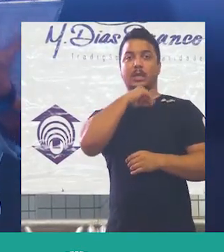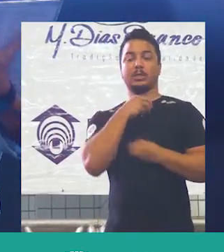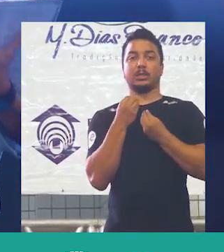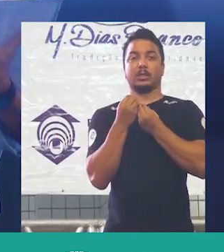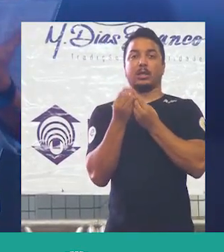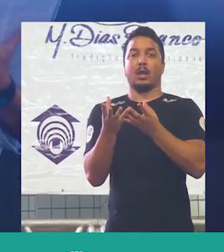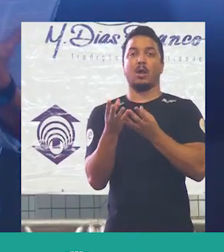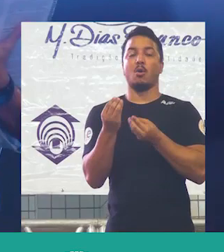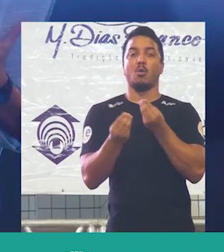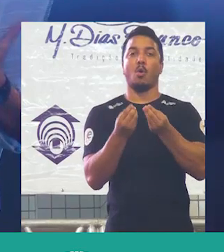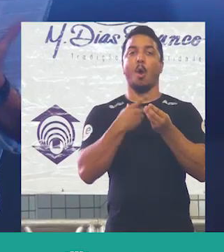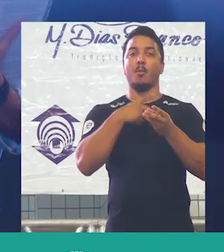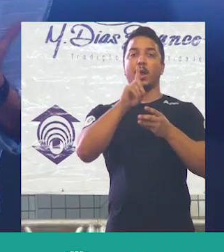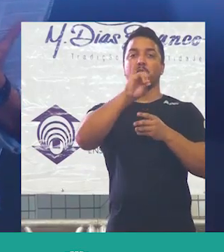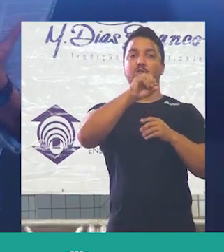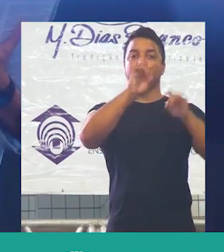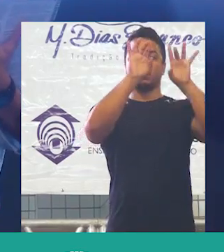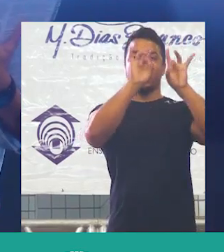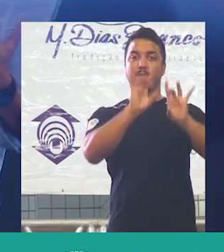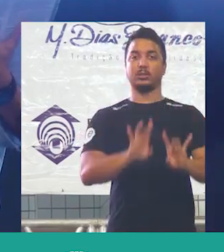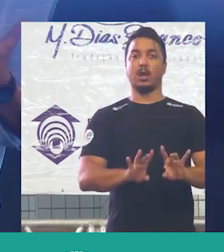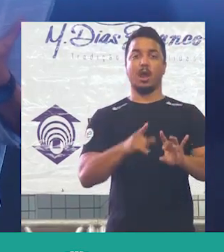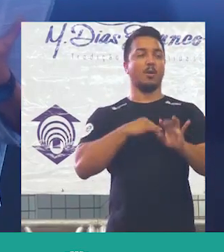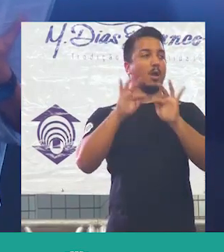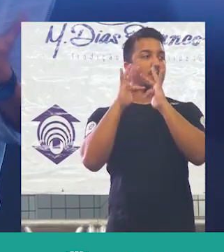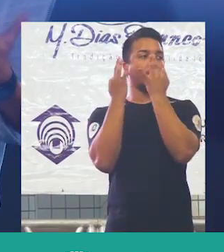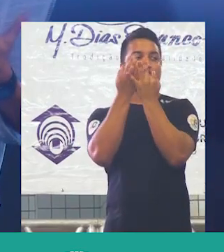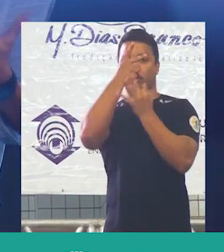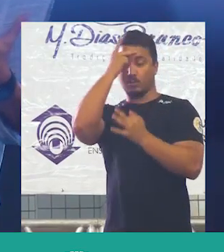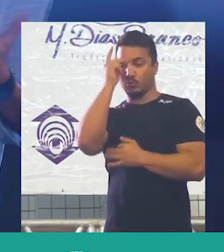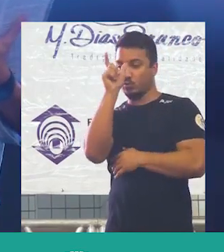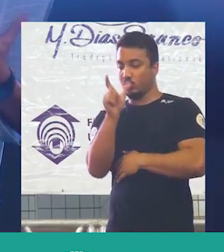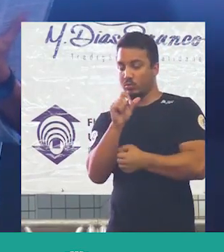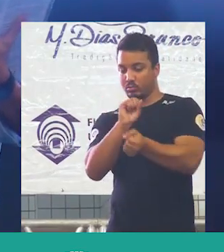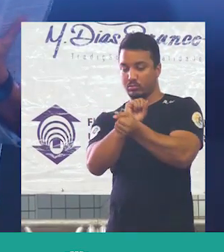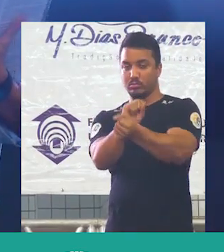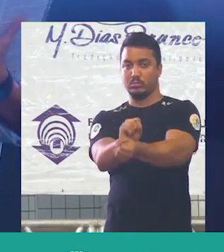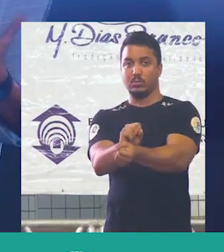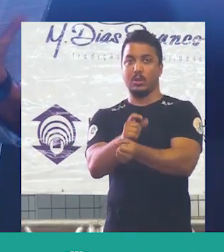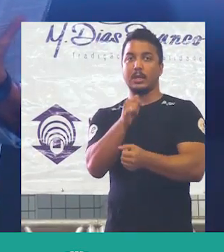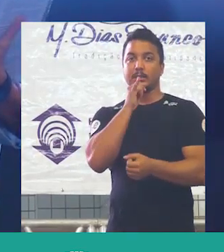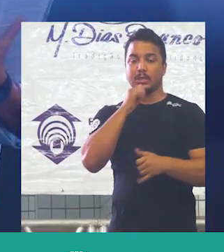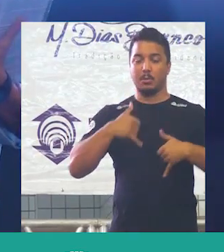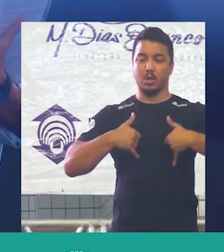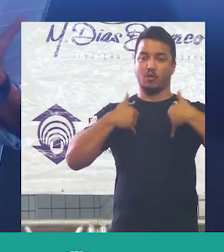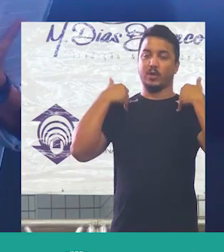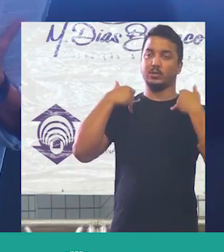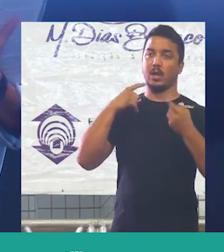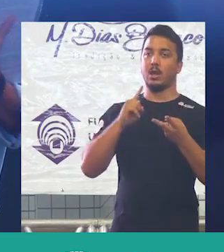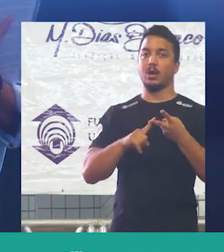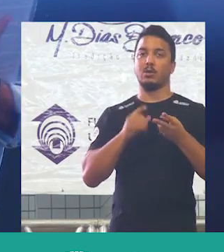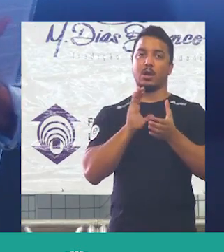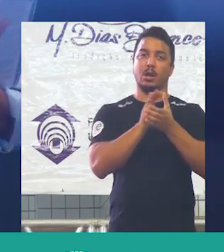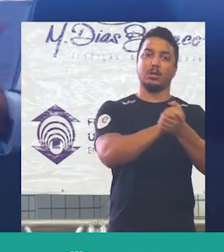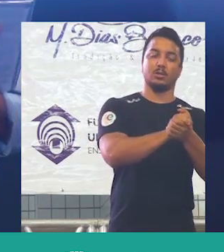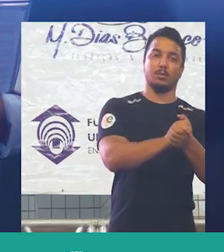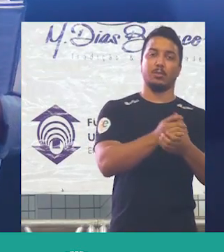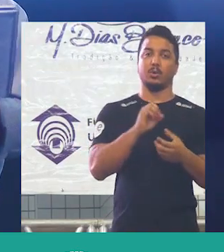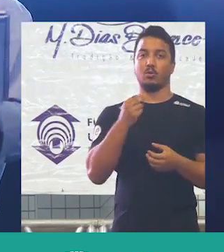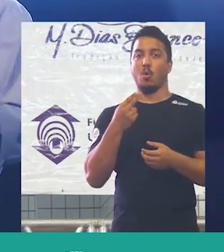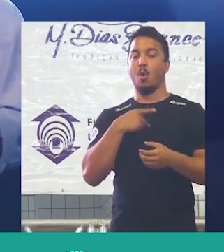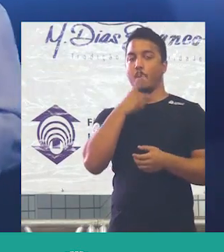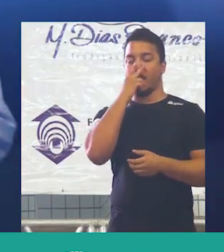só vinham em datas especiais para a família do indivíduo escravizado, como aniversário, casamento